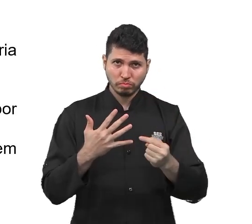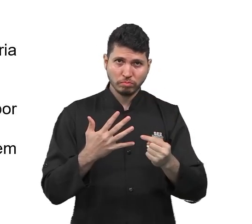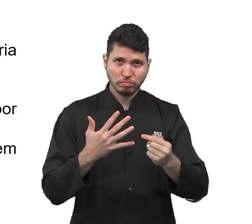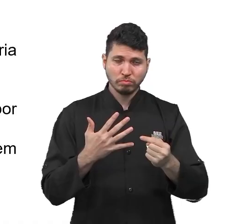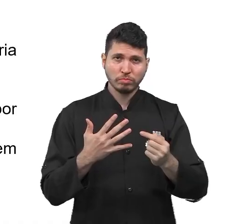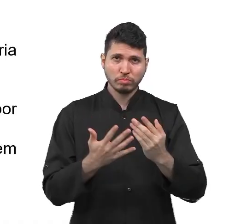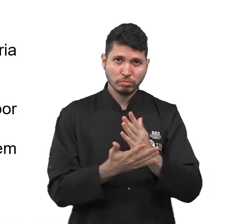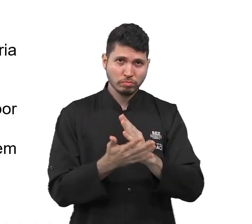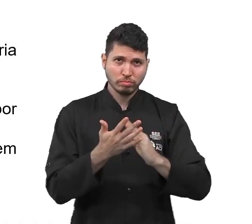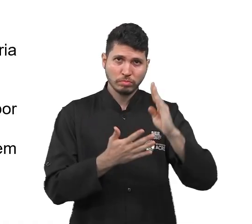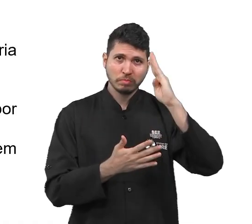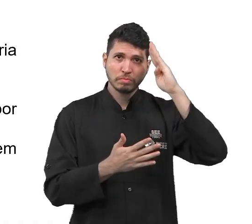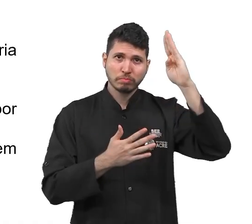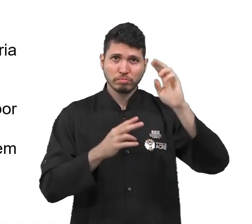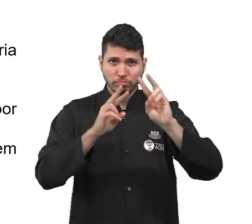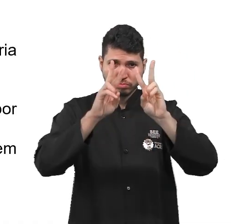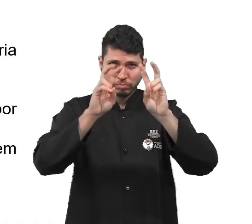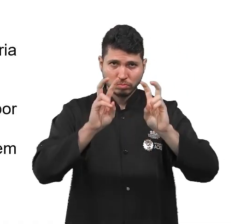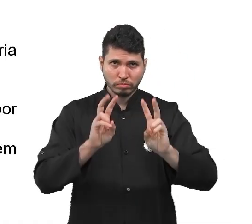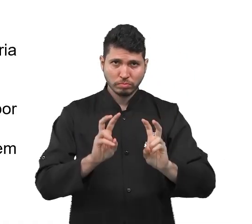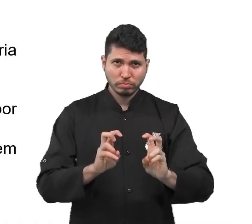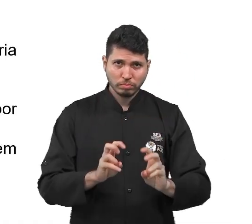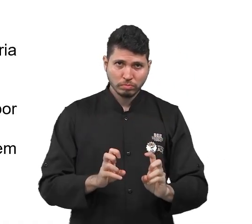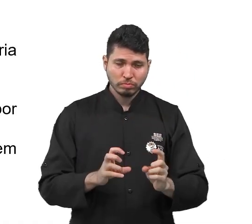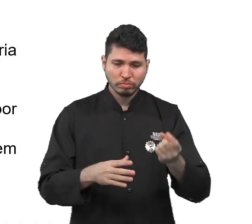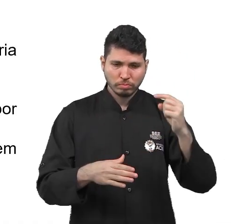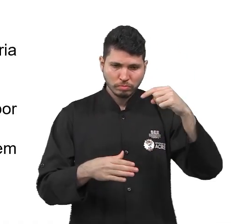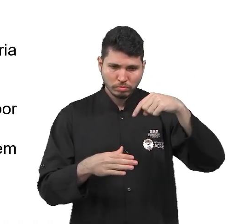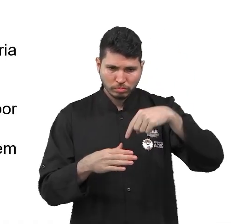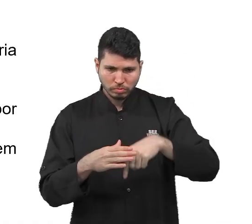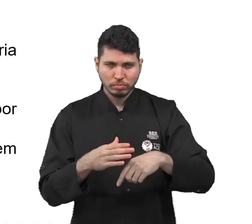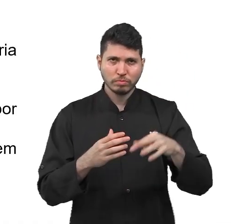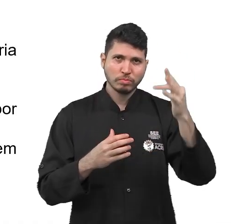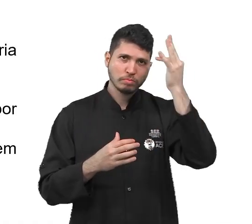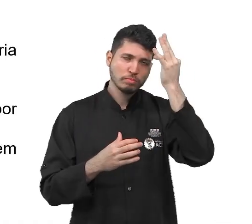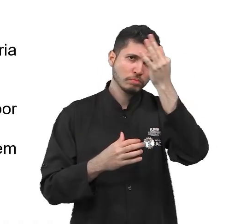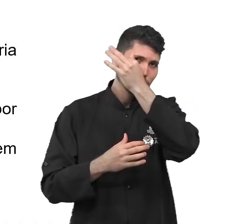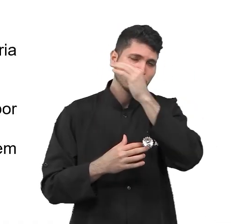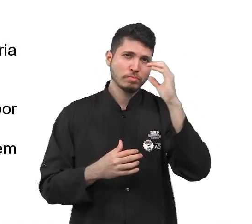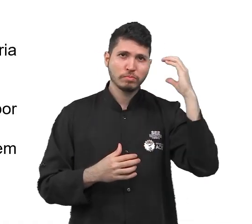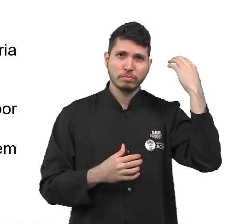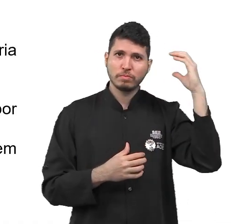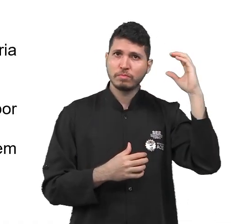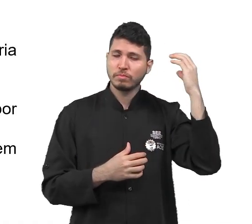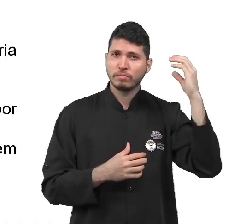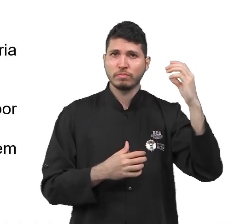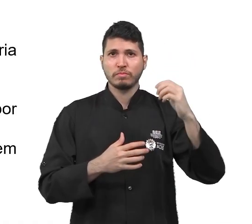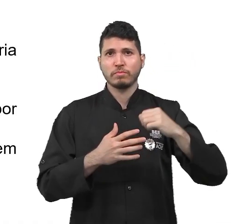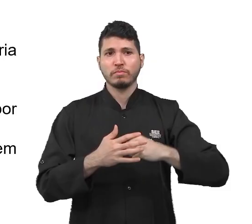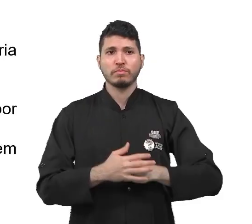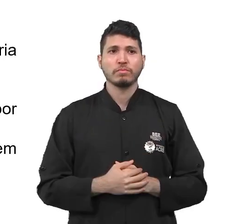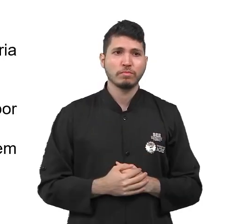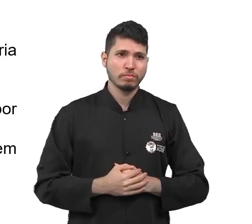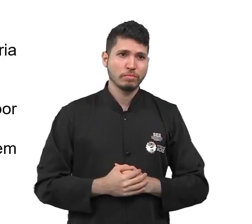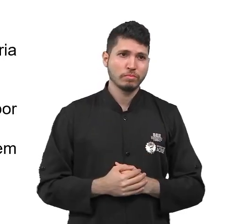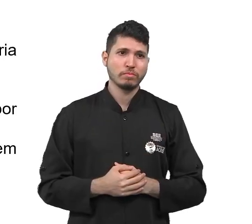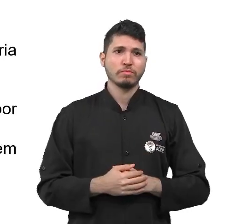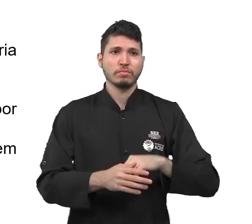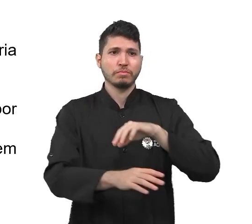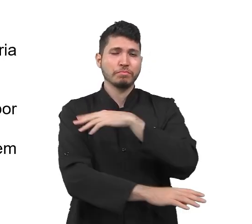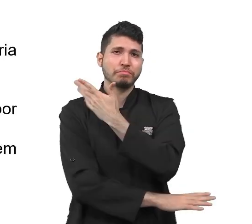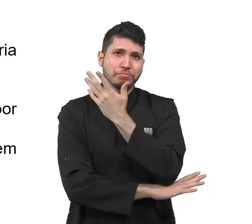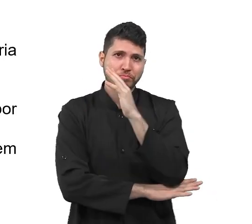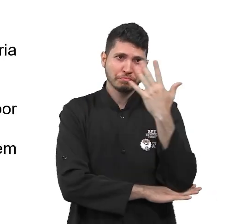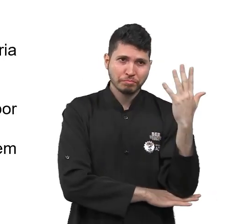alguns dos principais temas explorados na filosofia da ciência incluem a natureza do